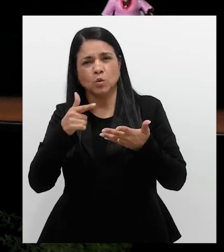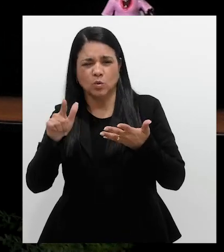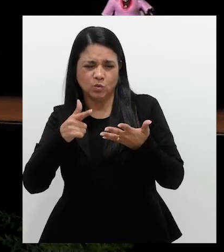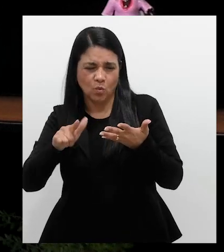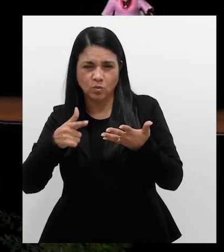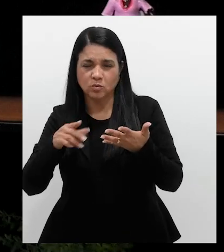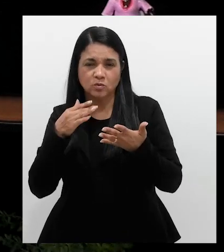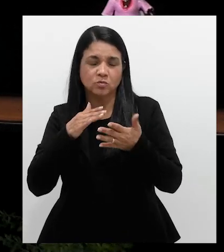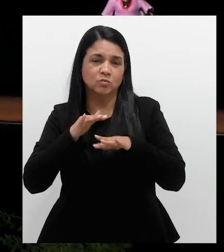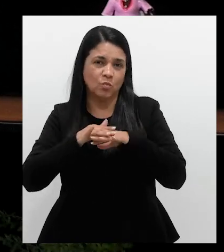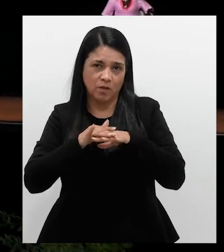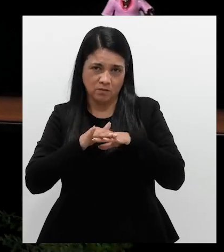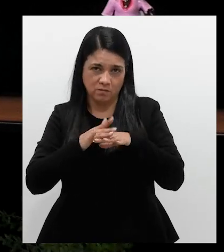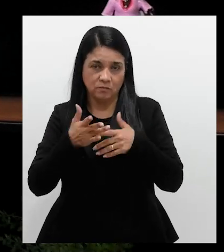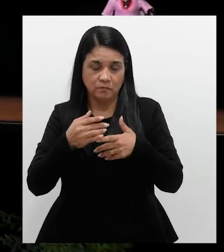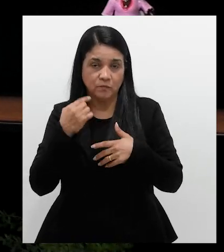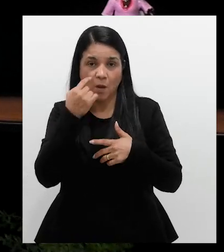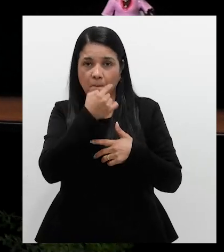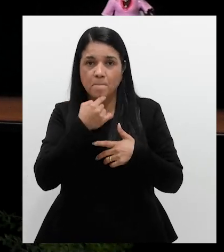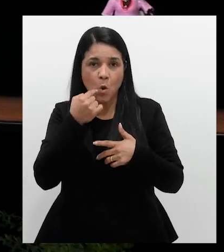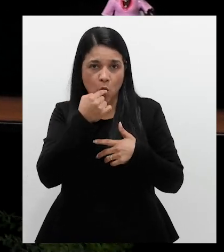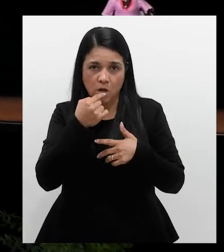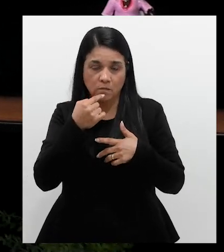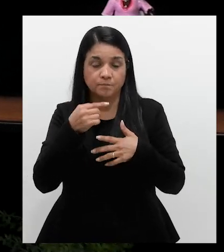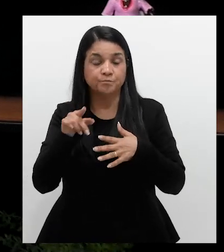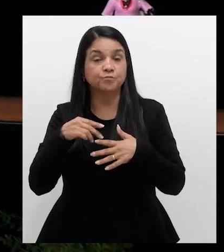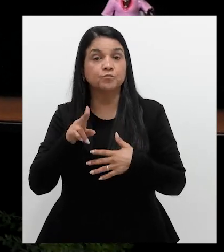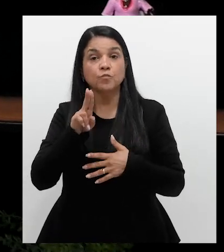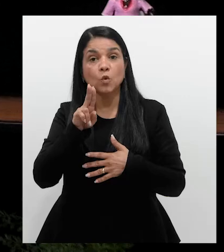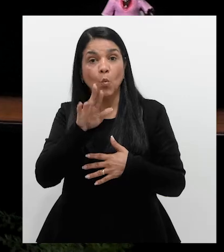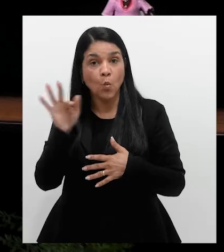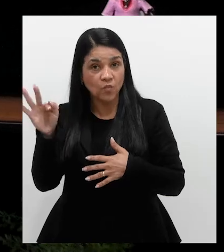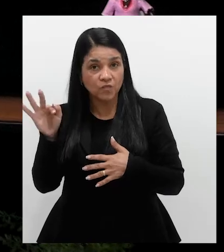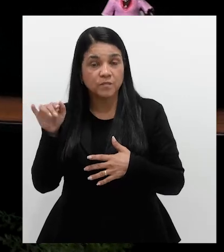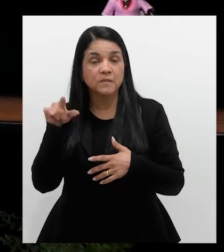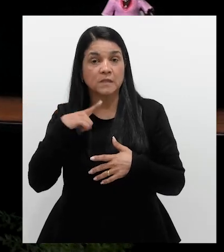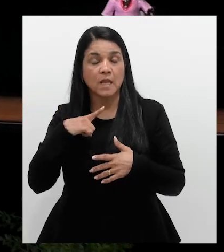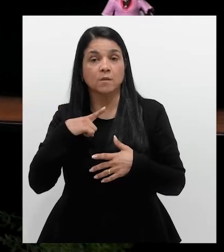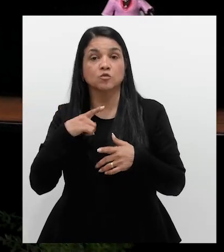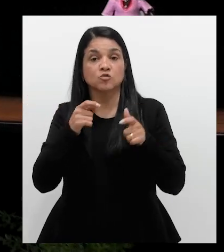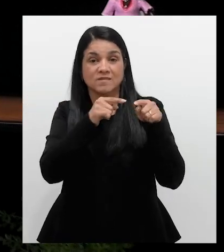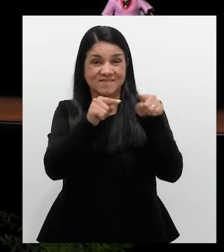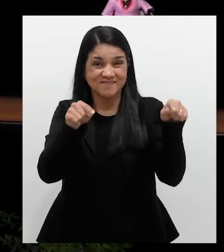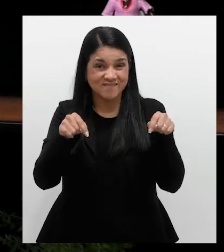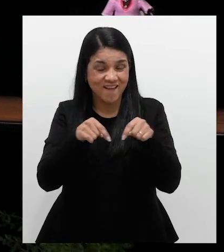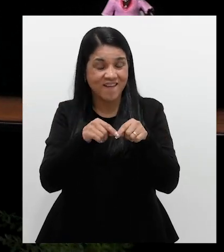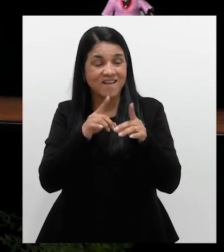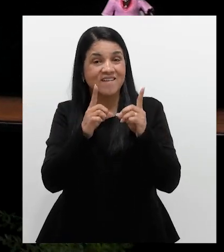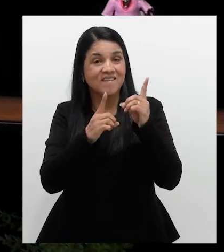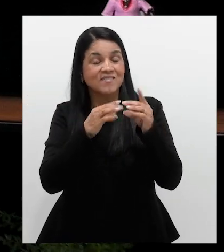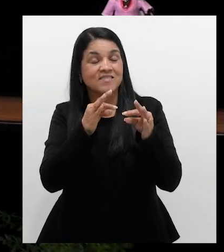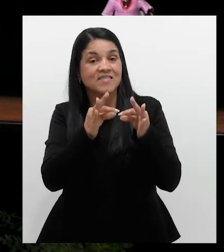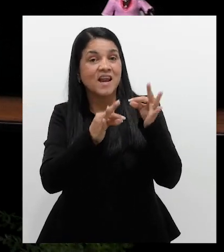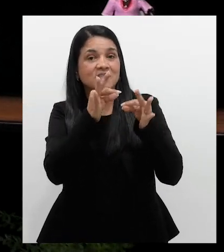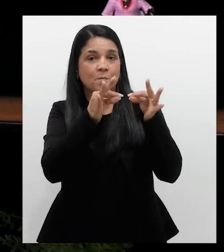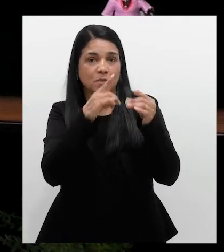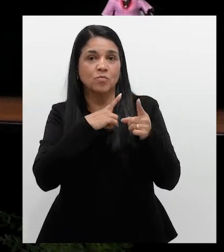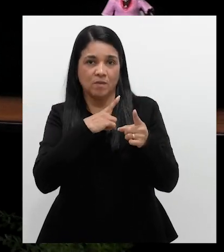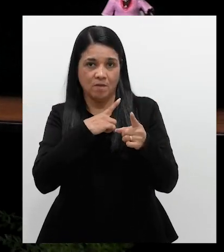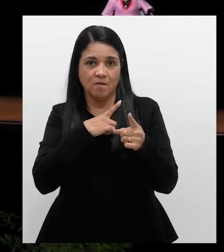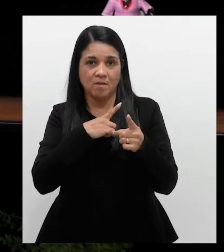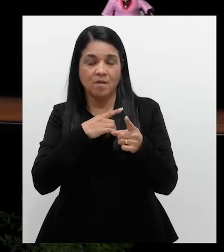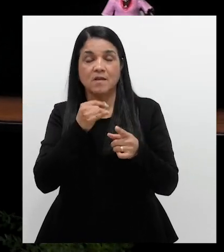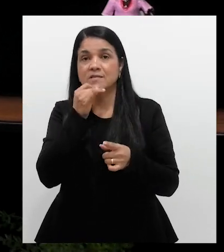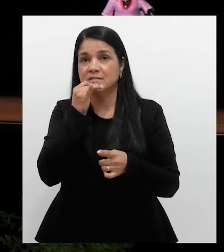outras N situações. E nas faculdades, principalmente na UF, a gente tem ambulatórios que tratam as pessoas disso.